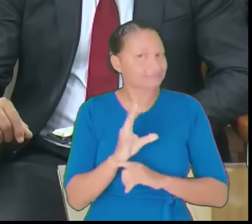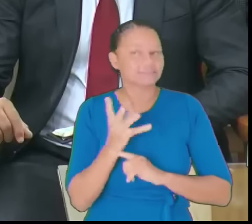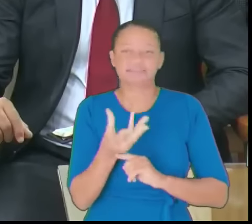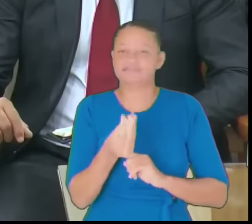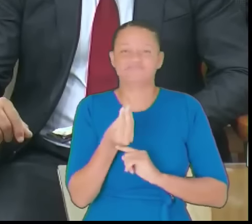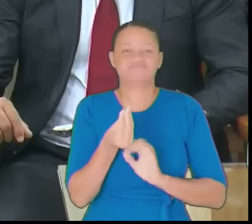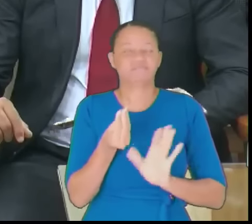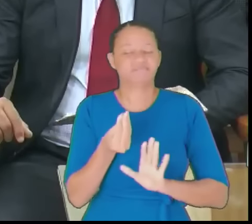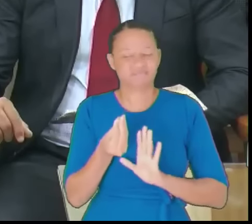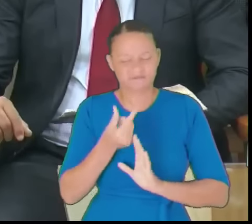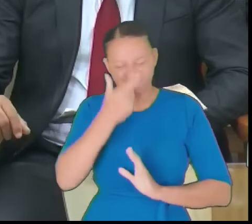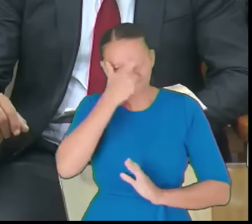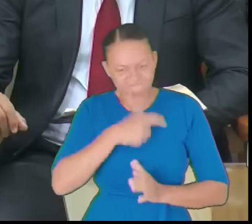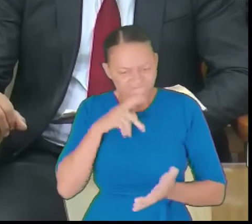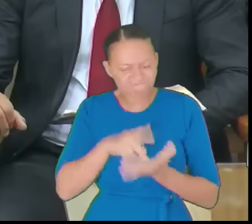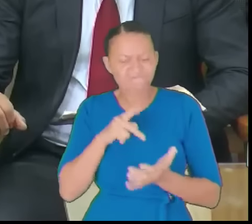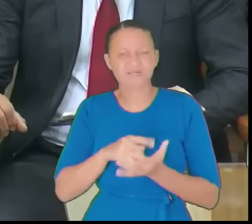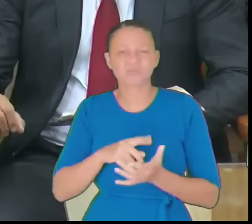sem mácula.